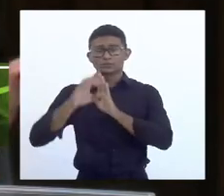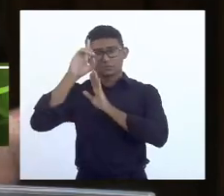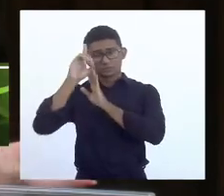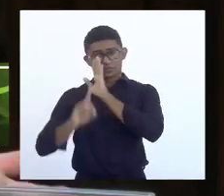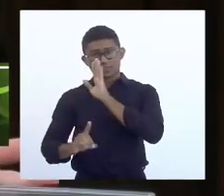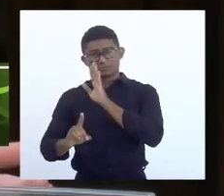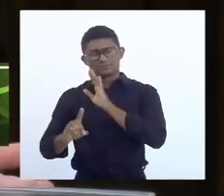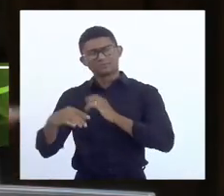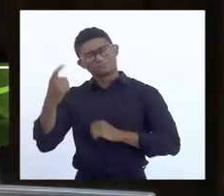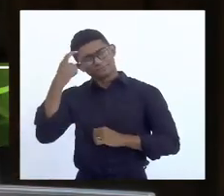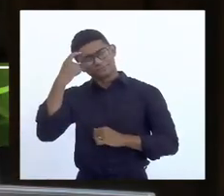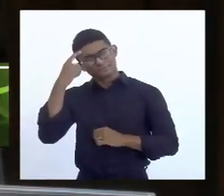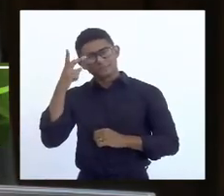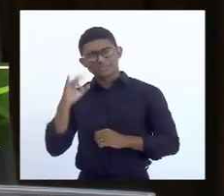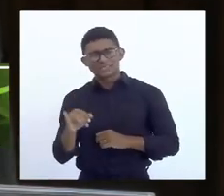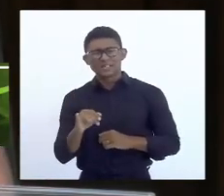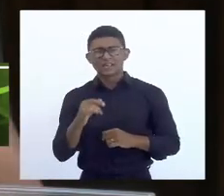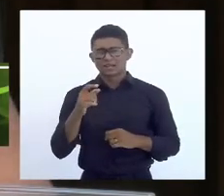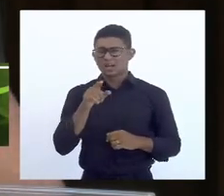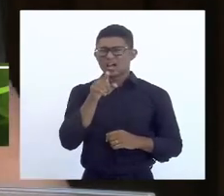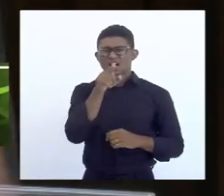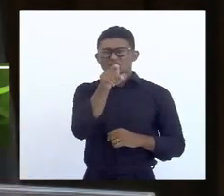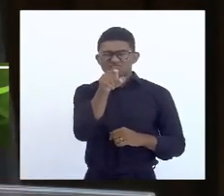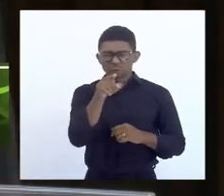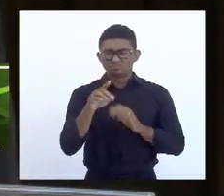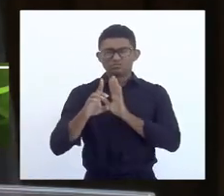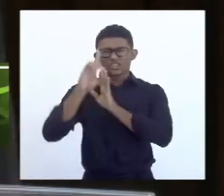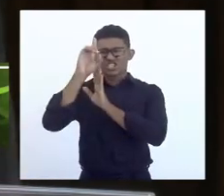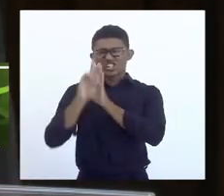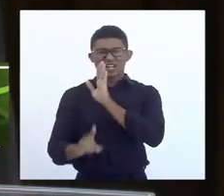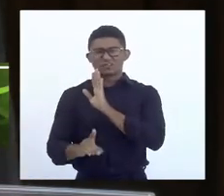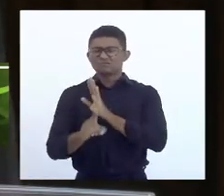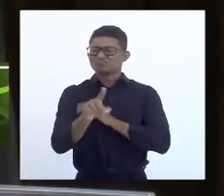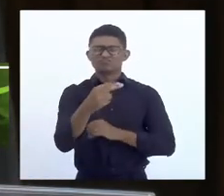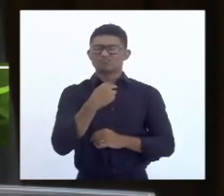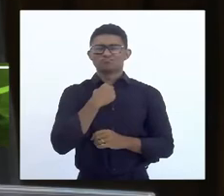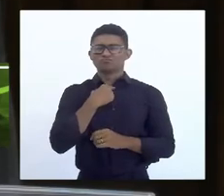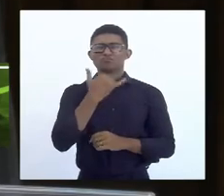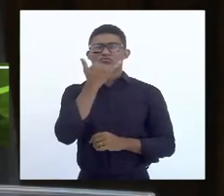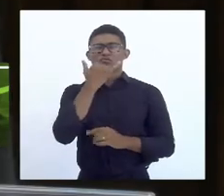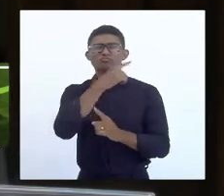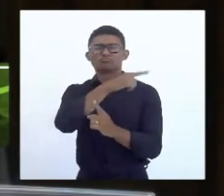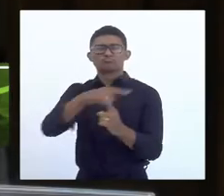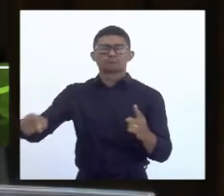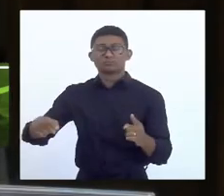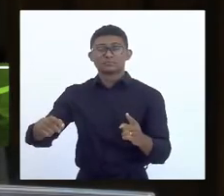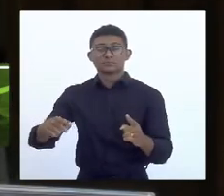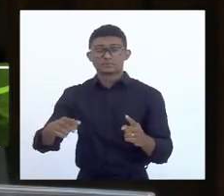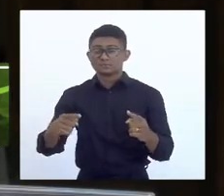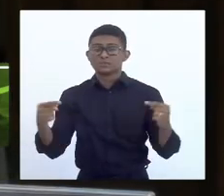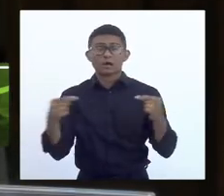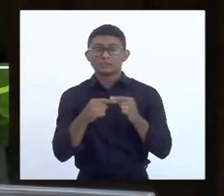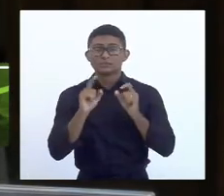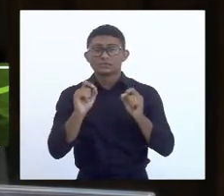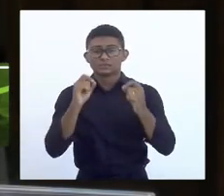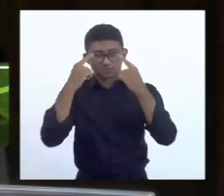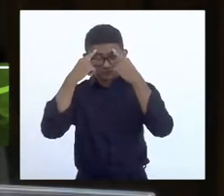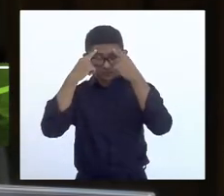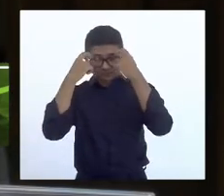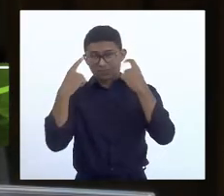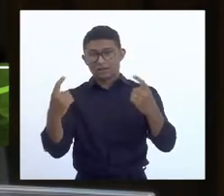que te restringem, que te limitam de exercer um direito, isso é uma violência, isso é um tipo de